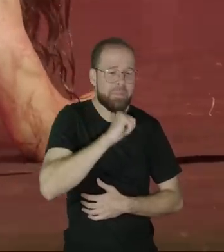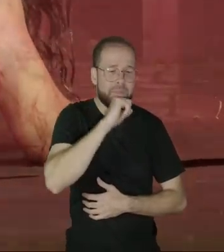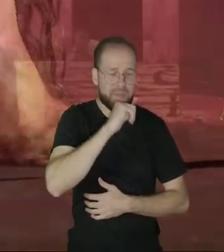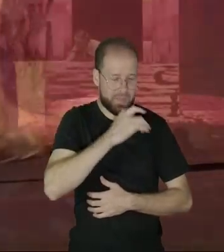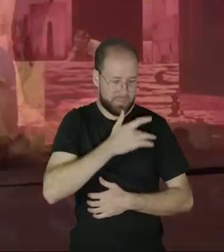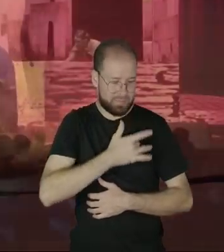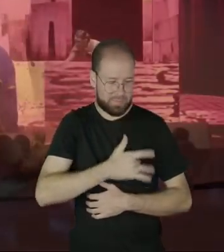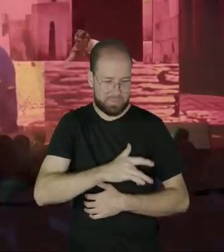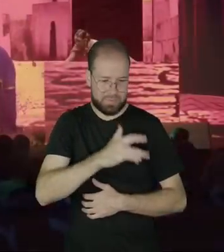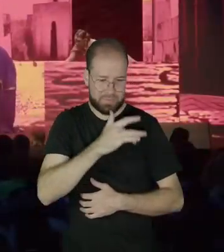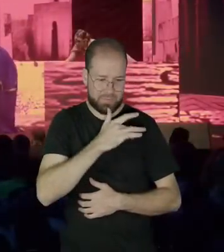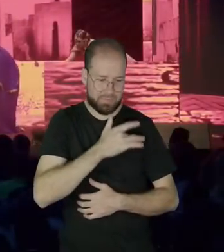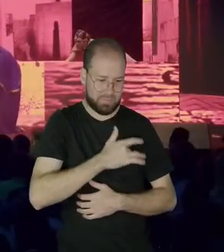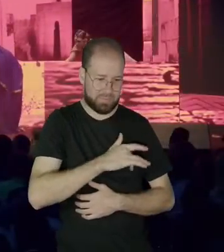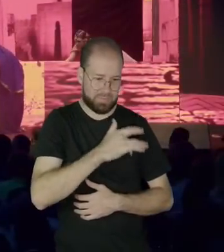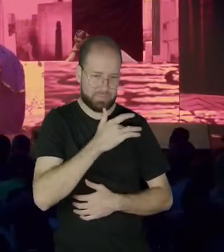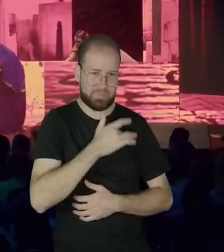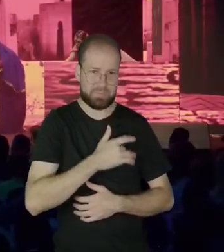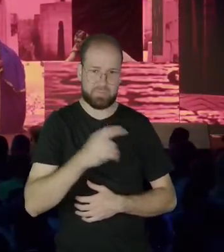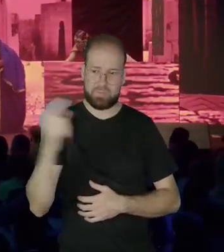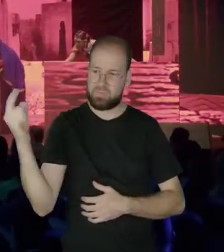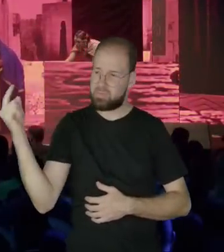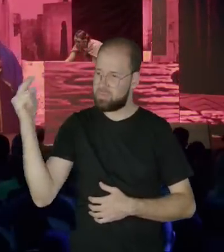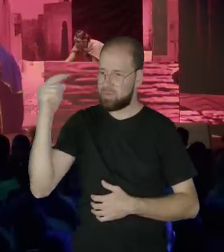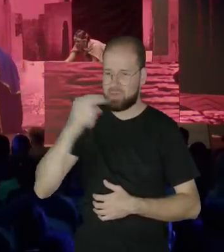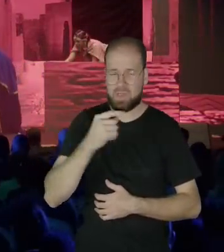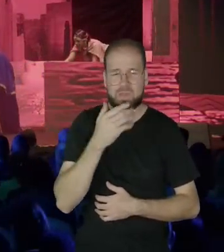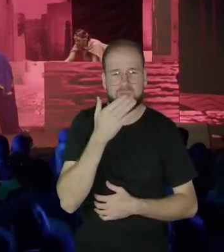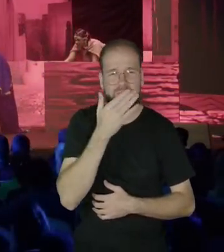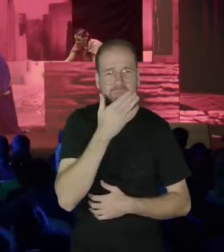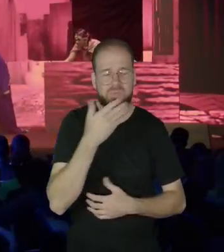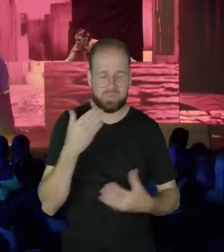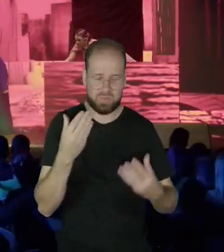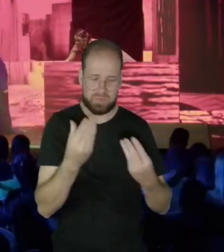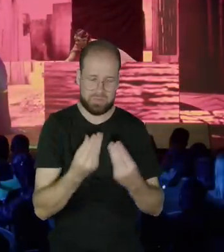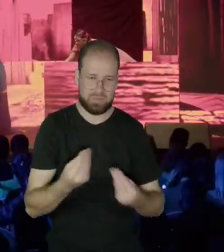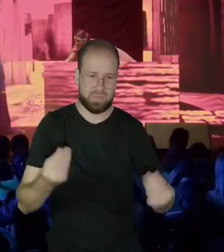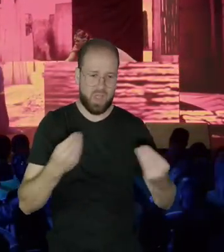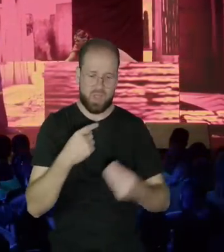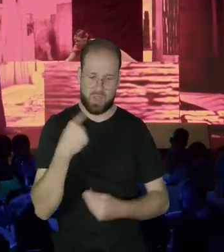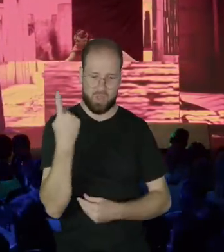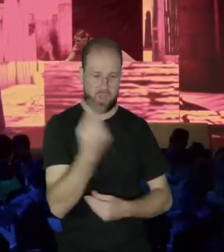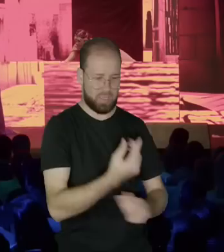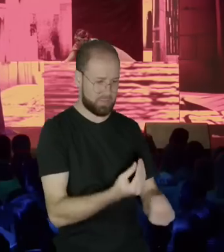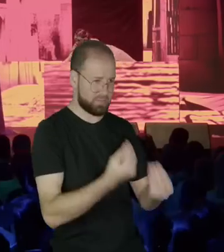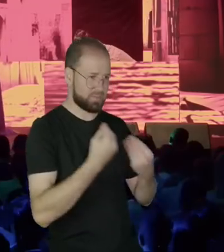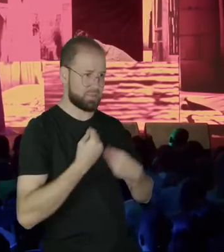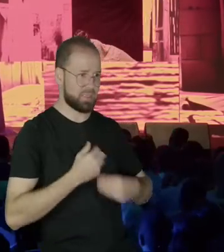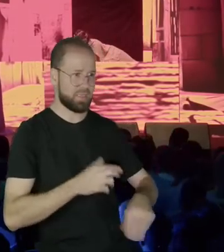Misericórdia, vida, doçura, esperança nossa, salve.